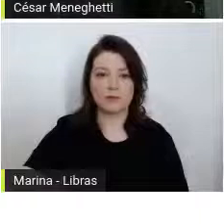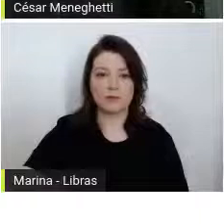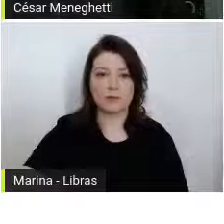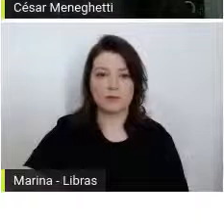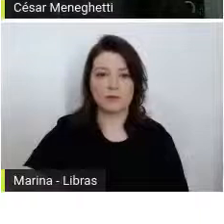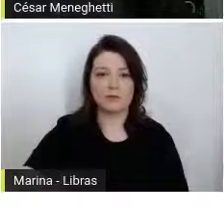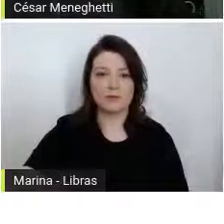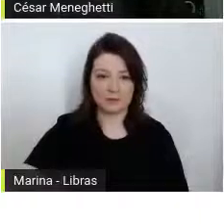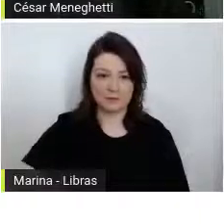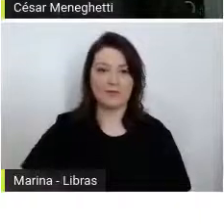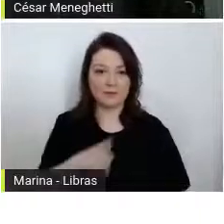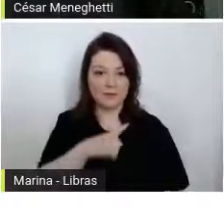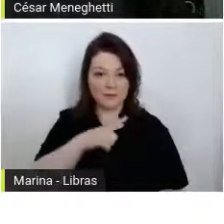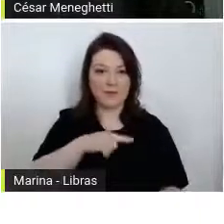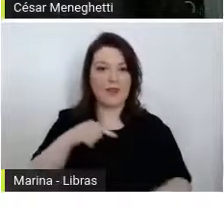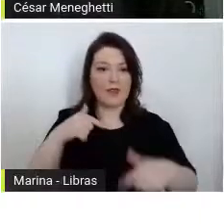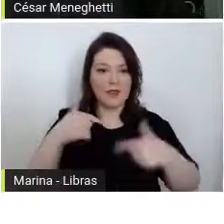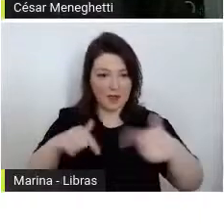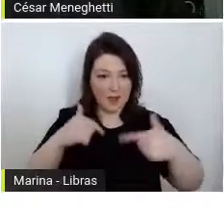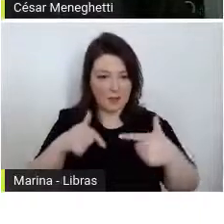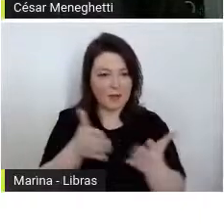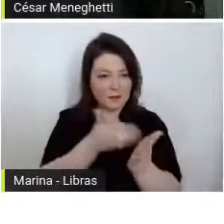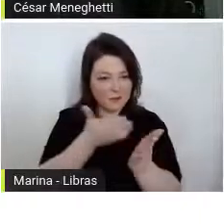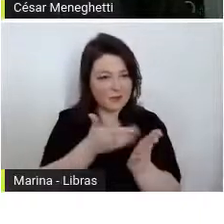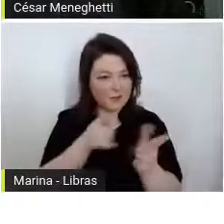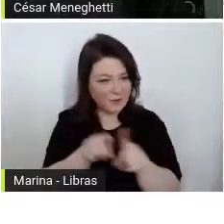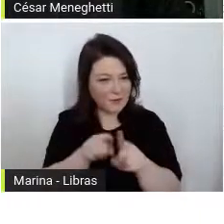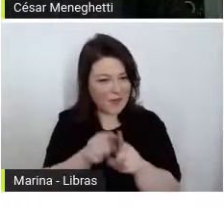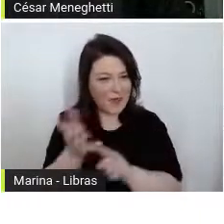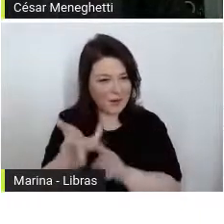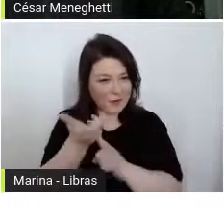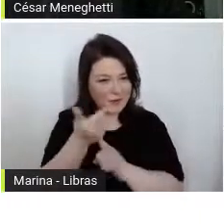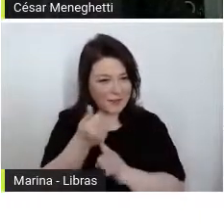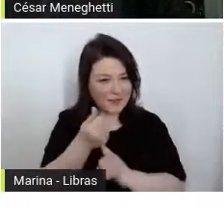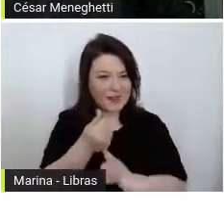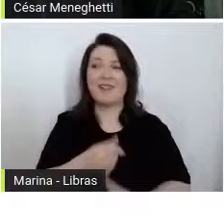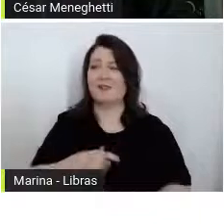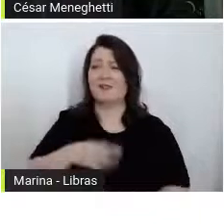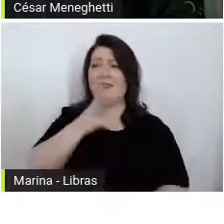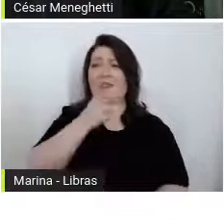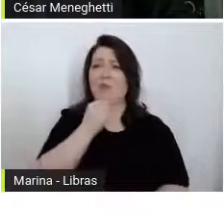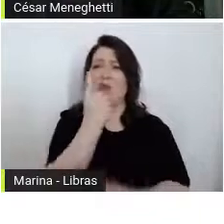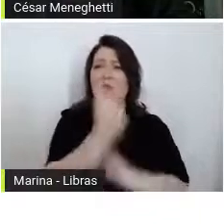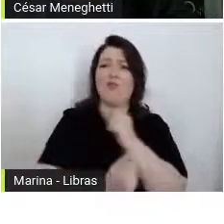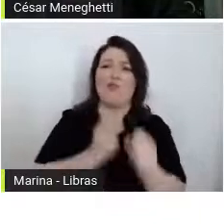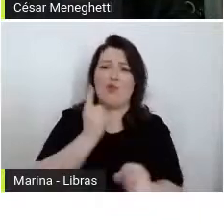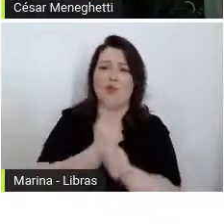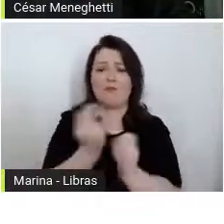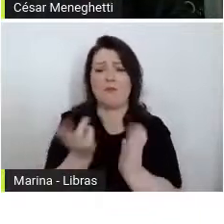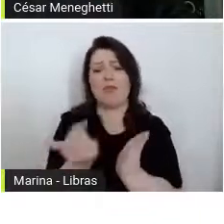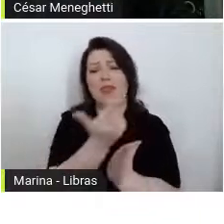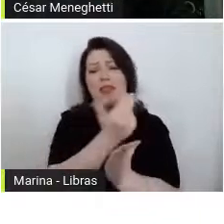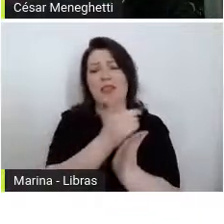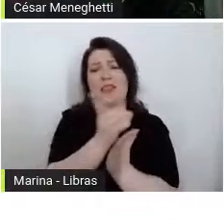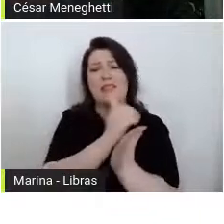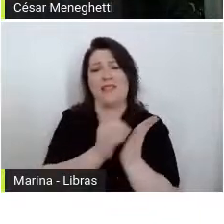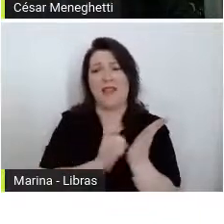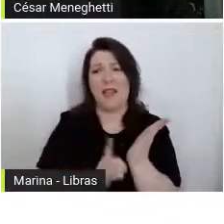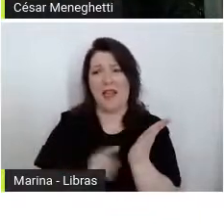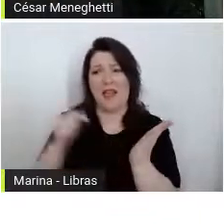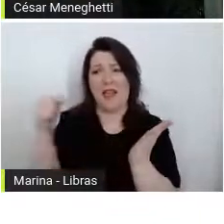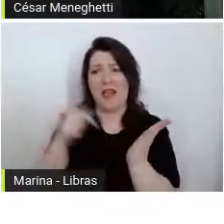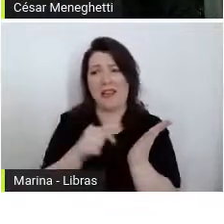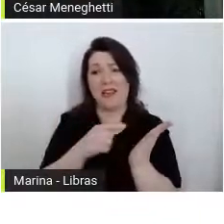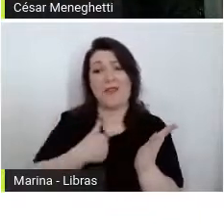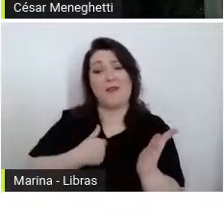artista também, né, eu que César? bom, demorei um ano para fazer o design desse negócio, eu sou meio devagar assim, eu